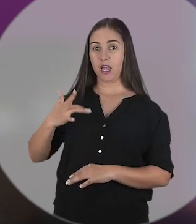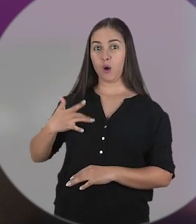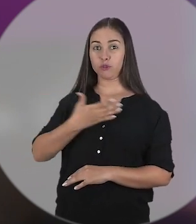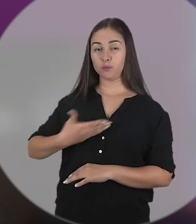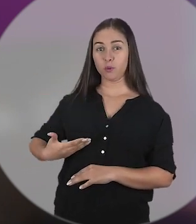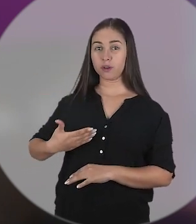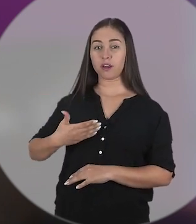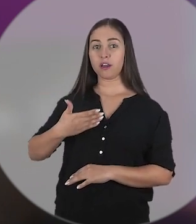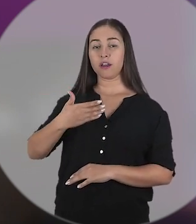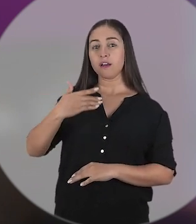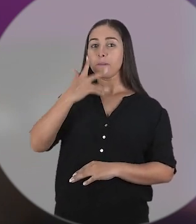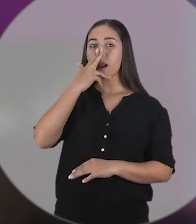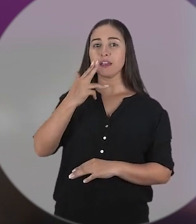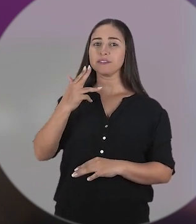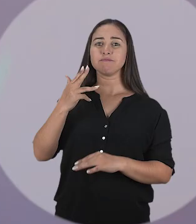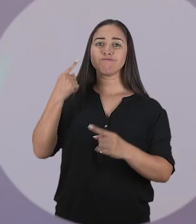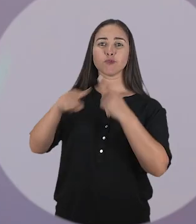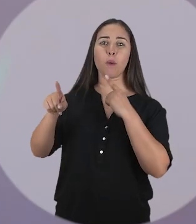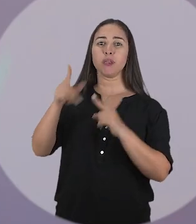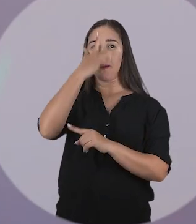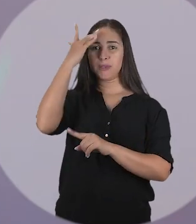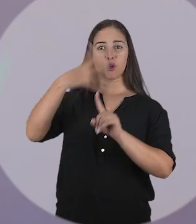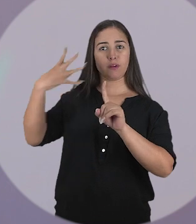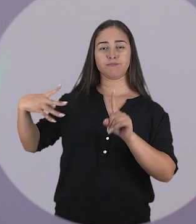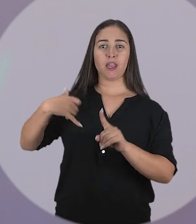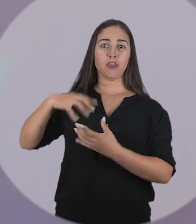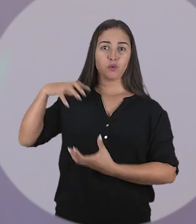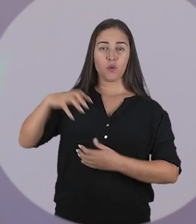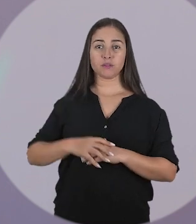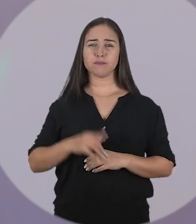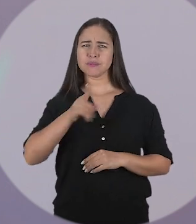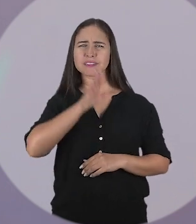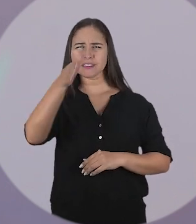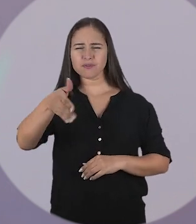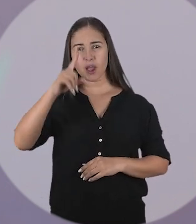é adequado para as pessoas LGBTQIA+ idosas. Quando você vai para o hospital,